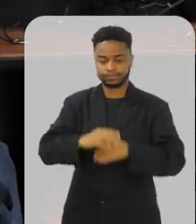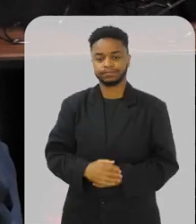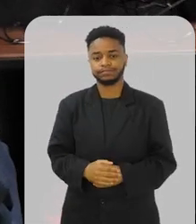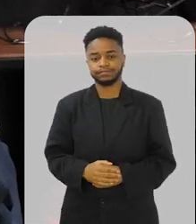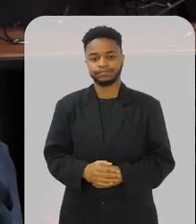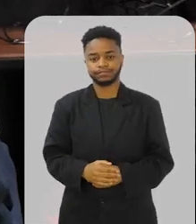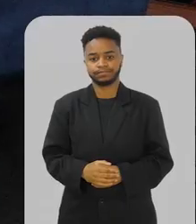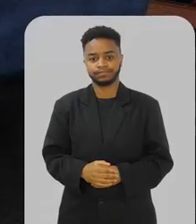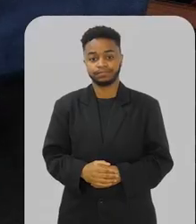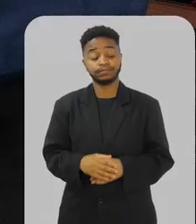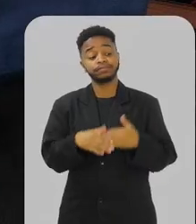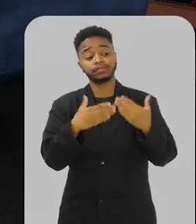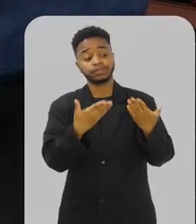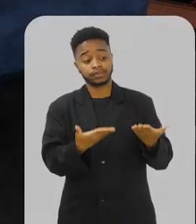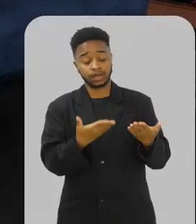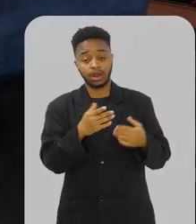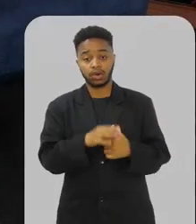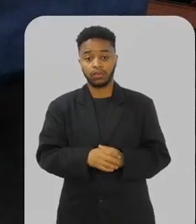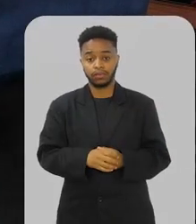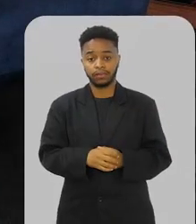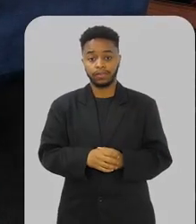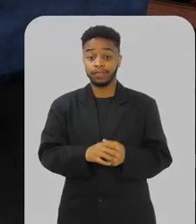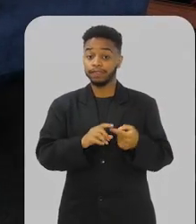Mônica, depois